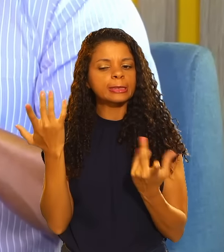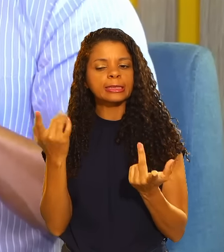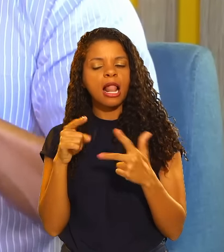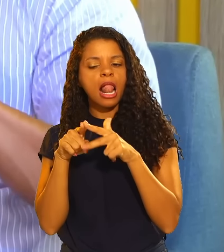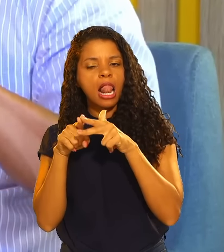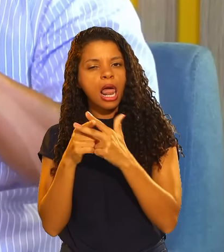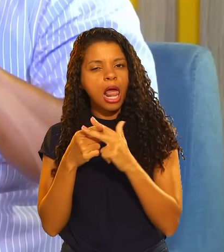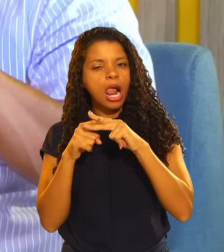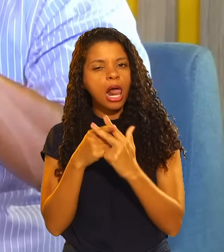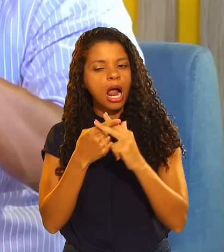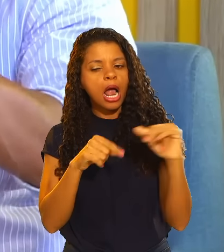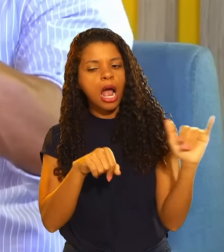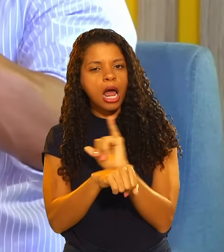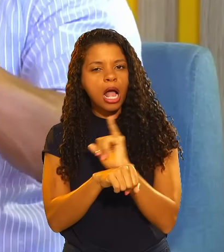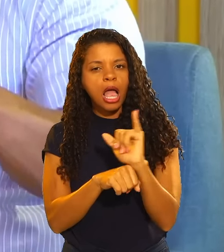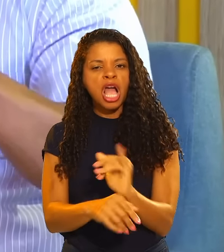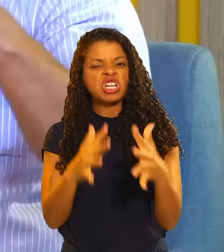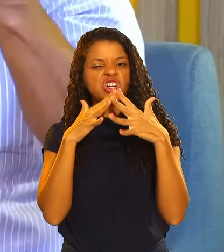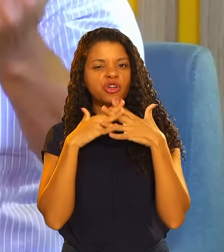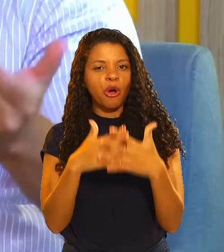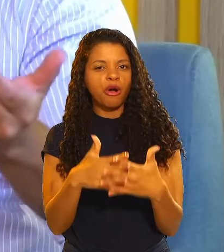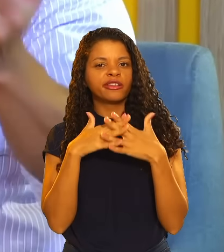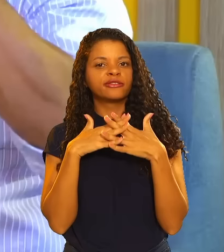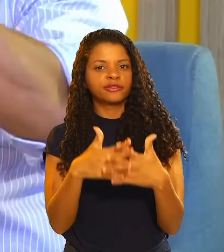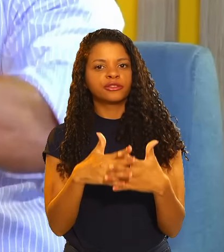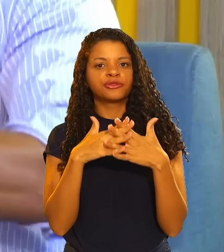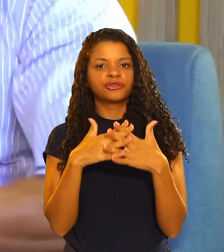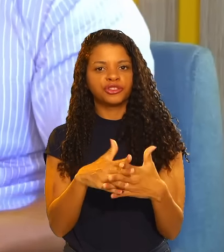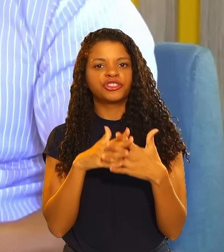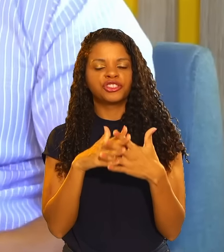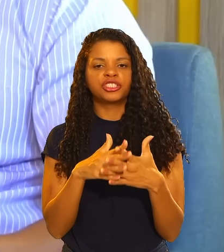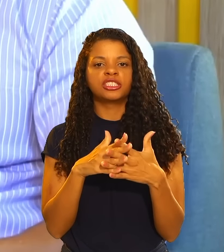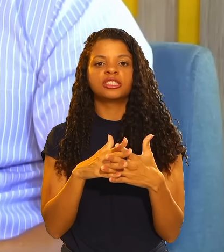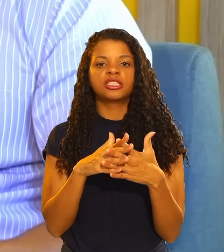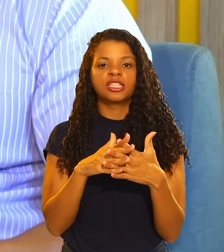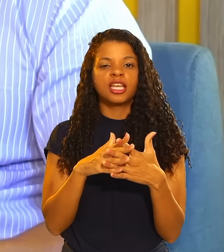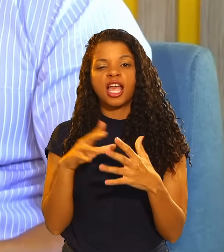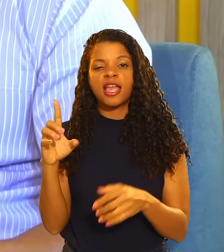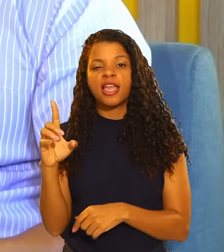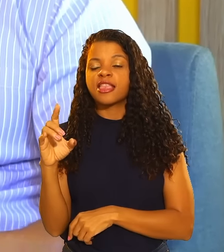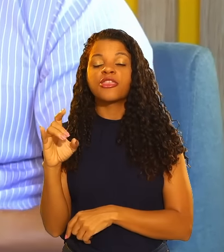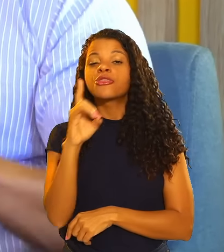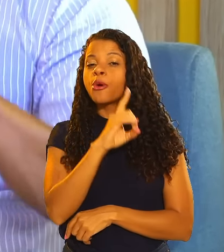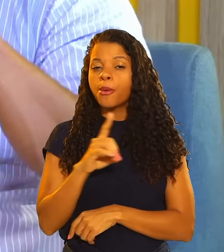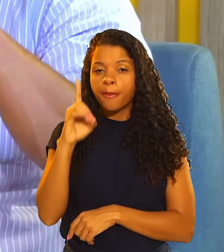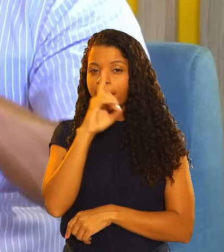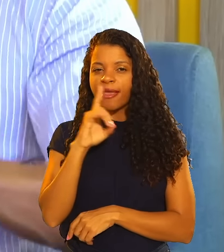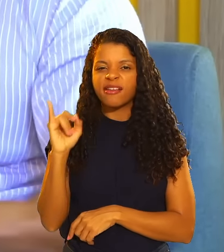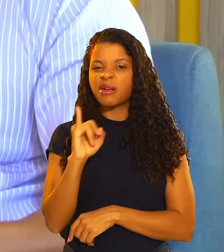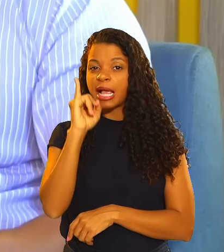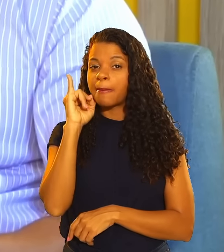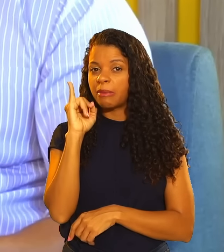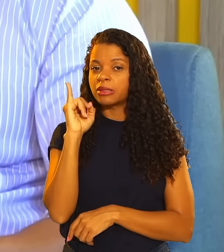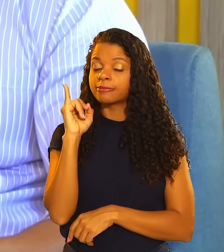verso justamente para poder confundir e validar a importância do domingo. Mas nós temos